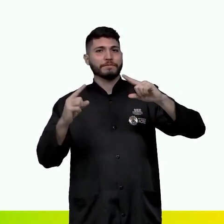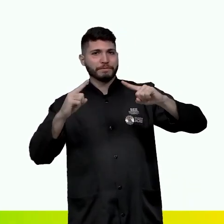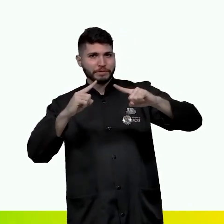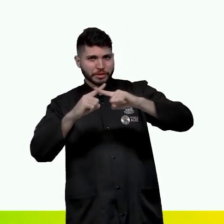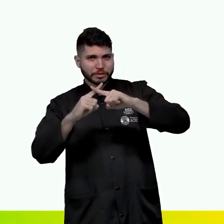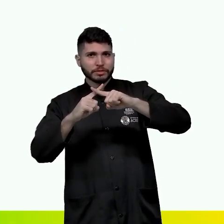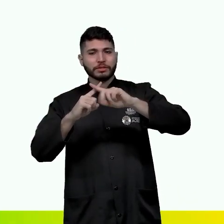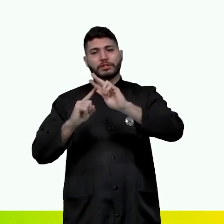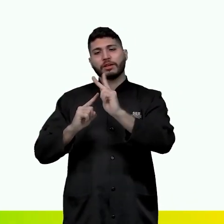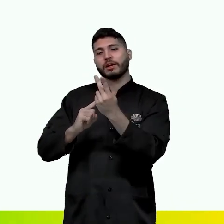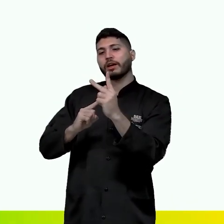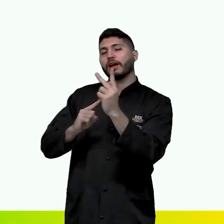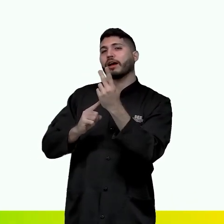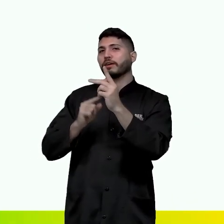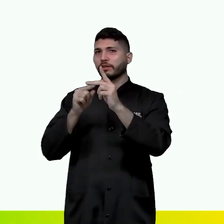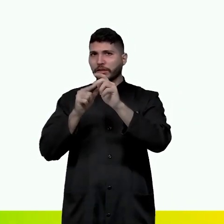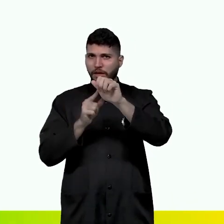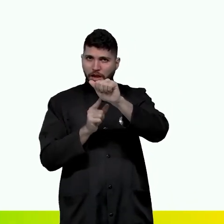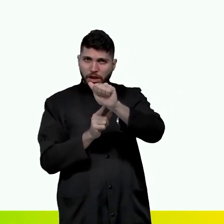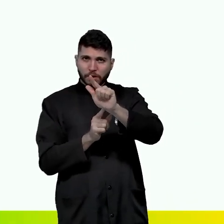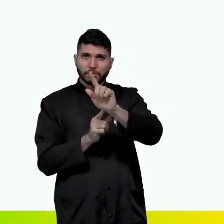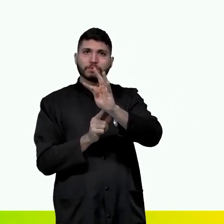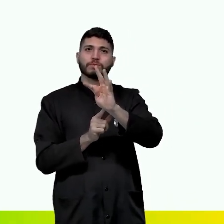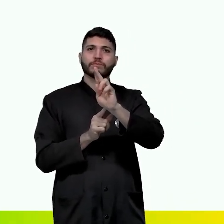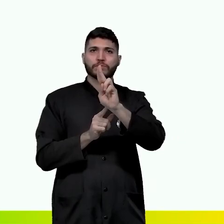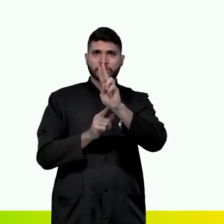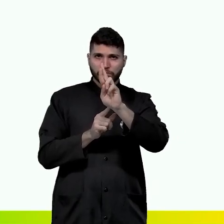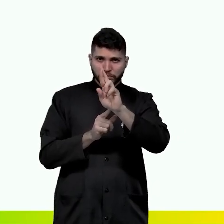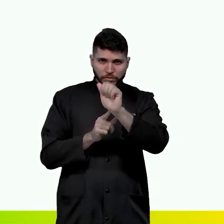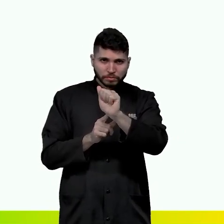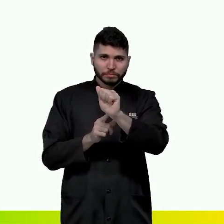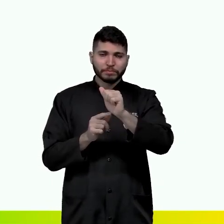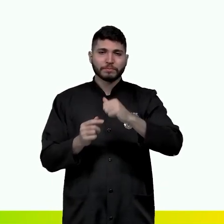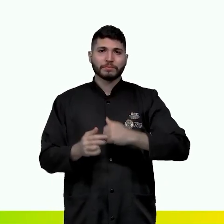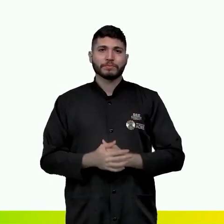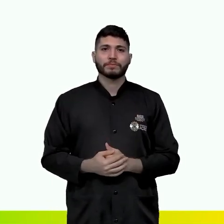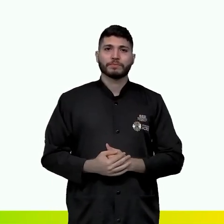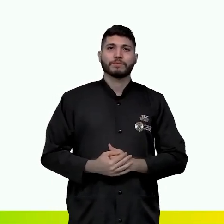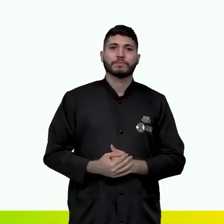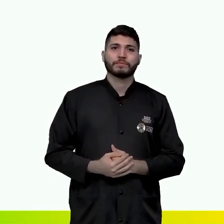a área total. 2πr ao quadrado